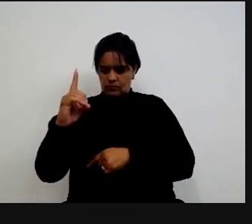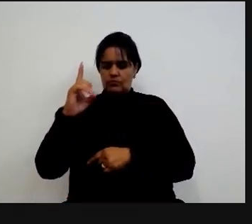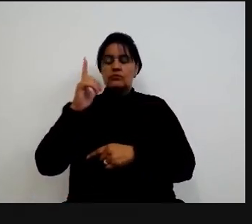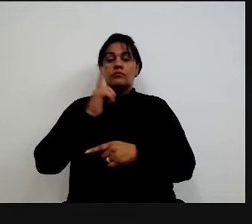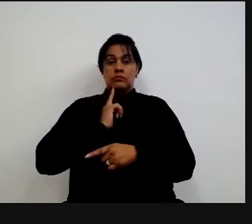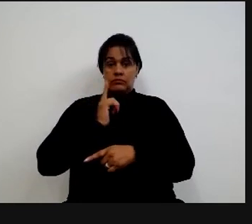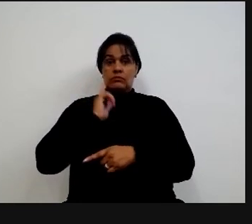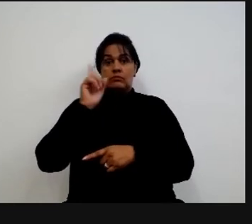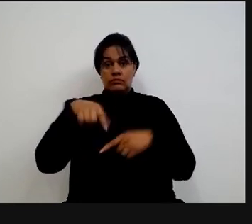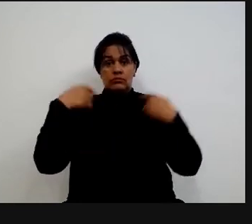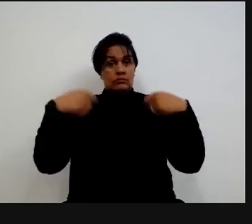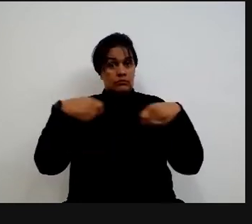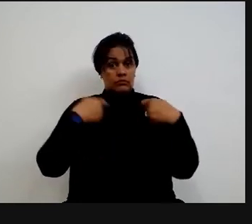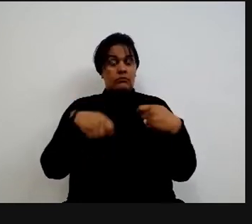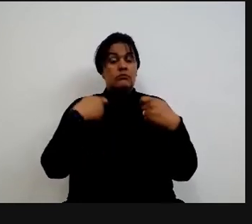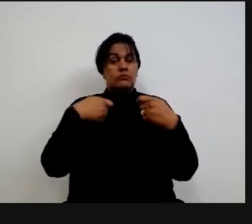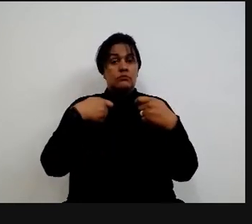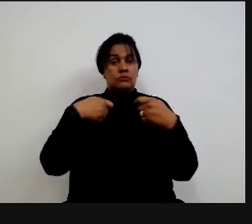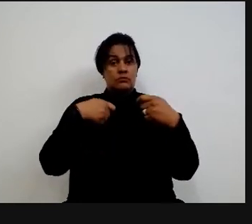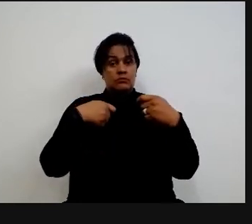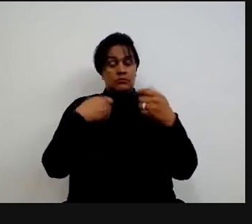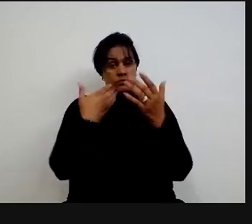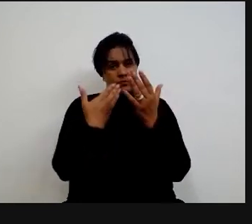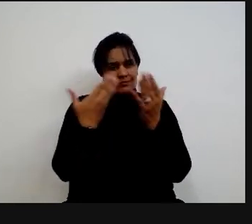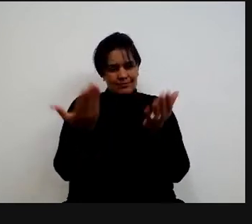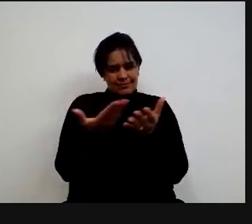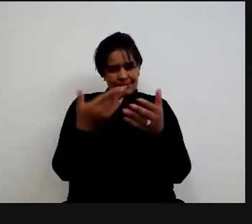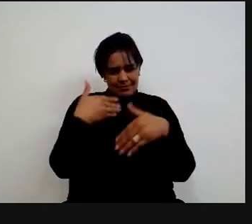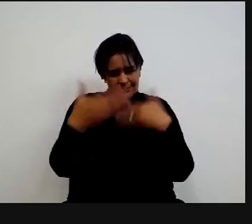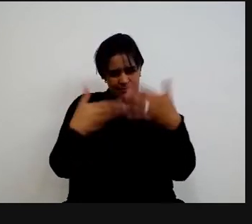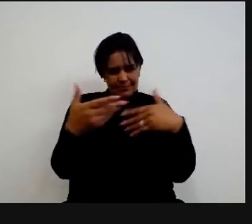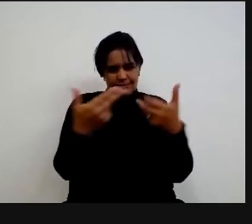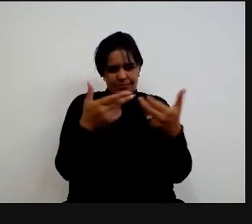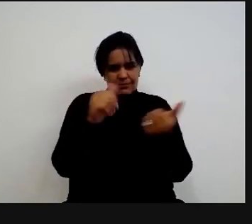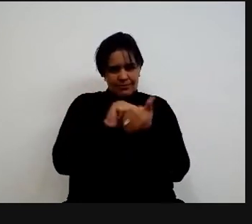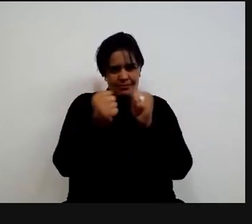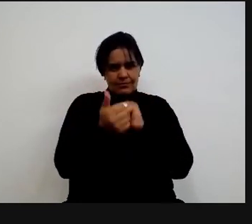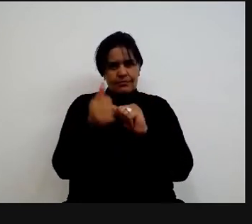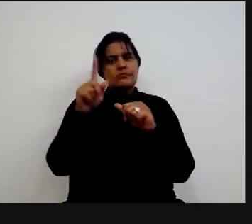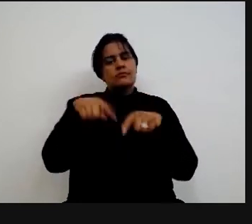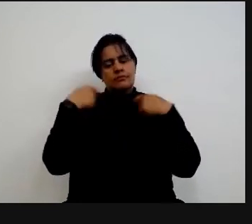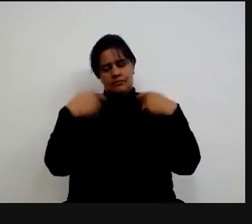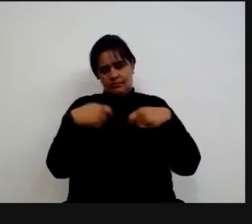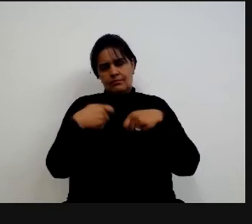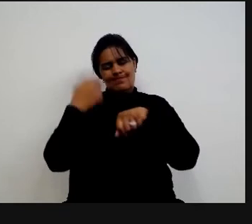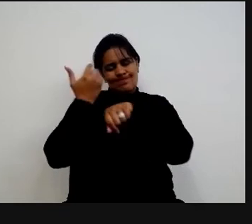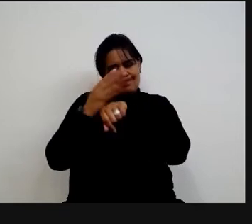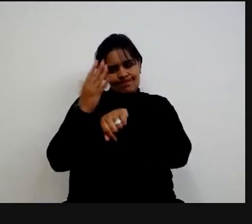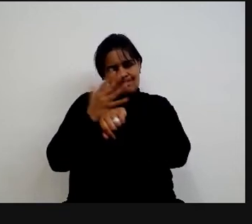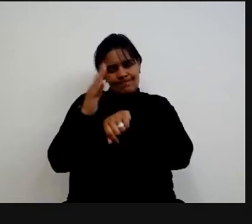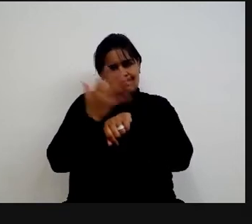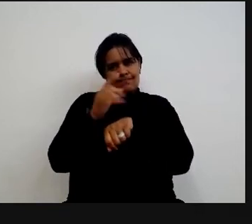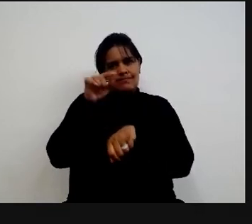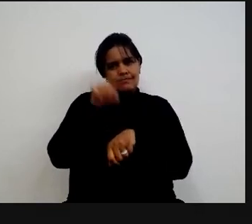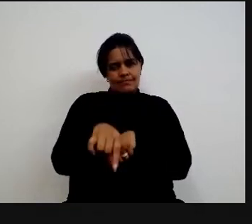nossos processos adaptados, e um dos nossos indicadores dessas ações são a capacitação, os treinamentos em LGPD, e a